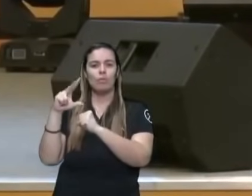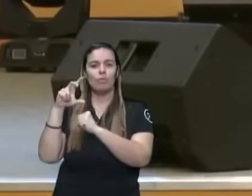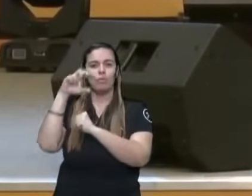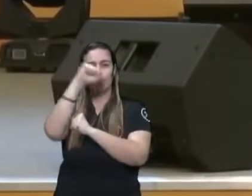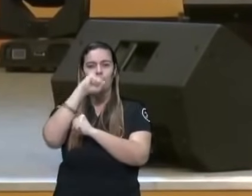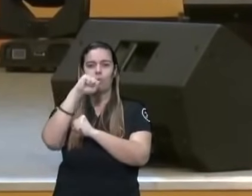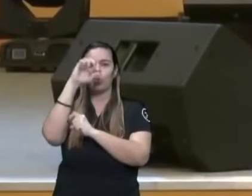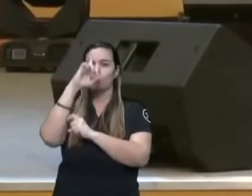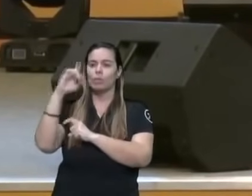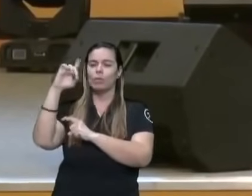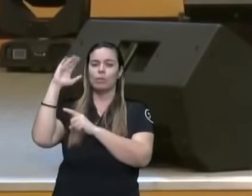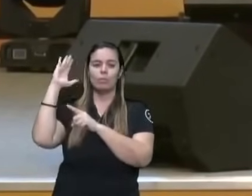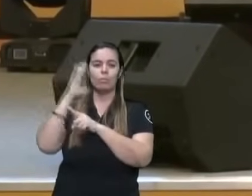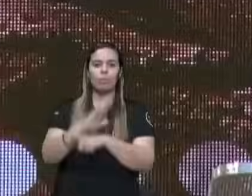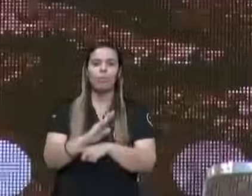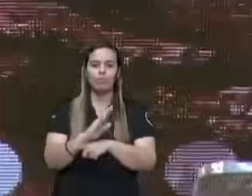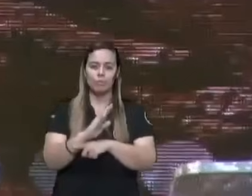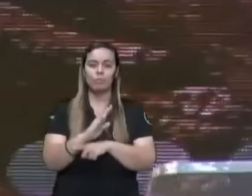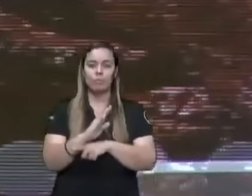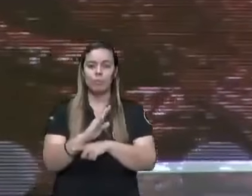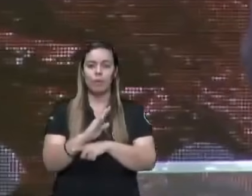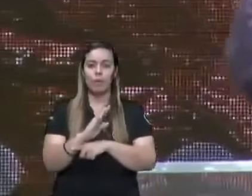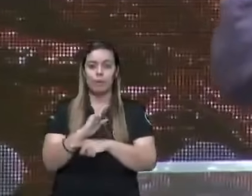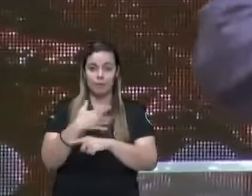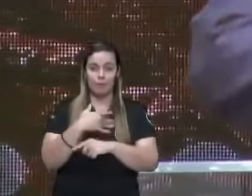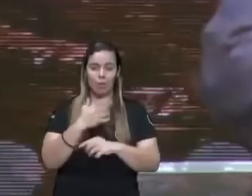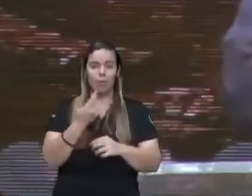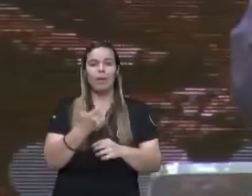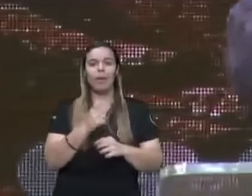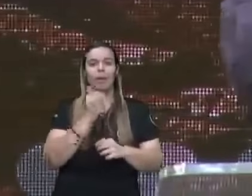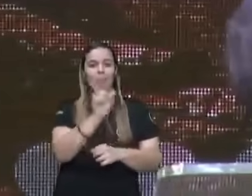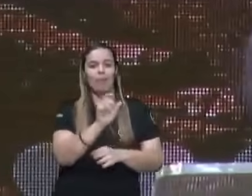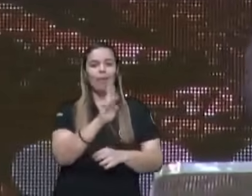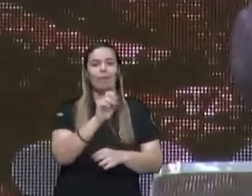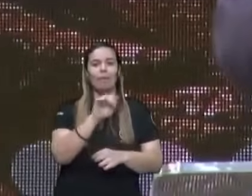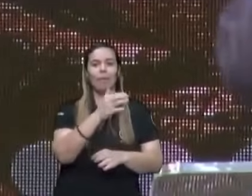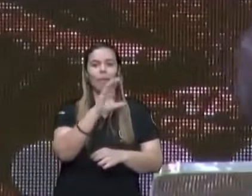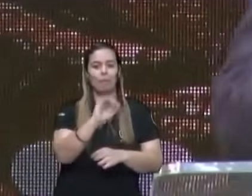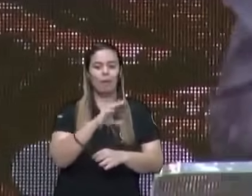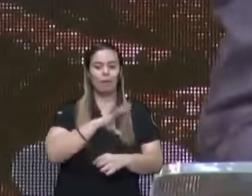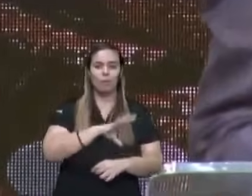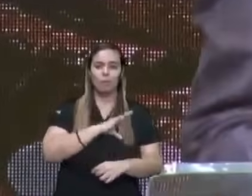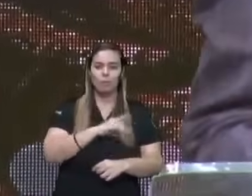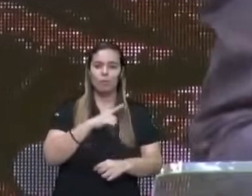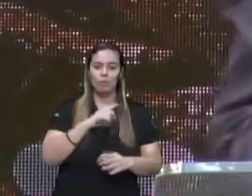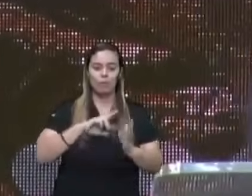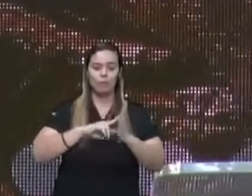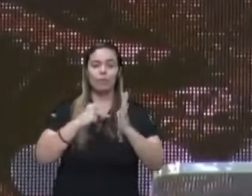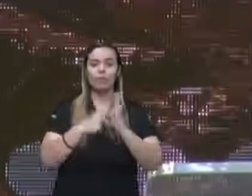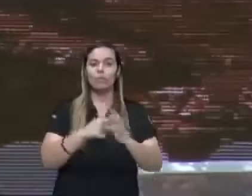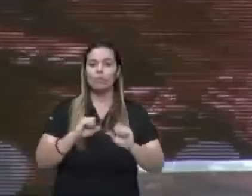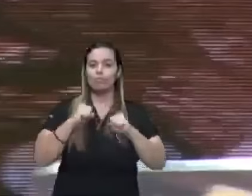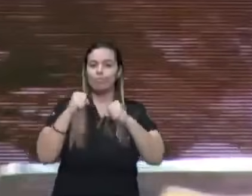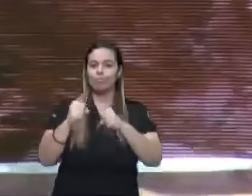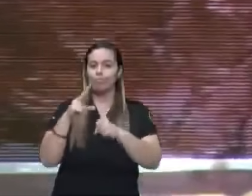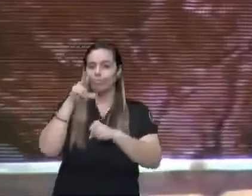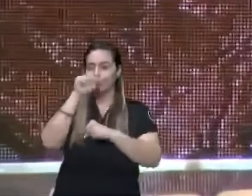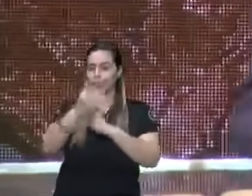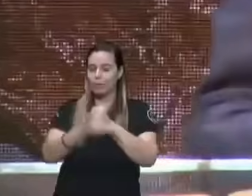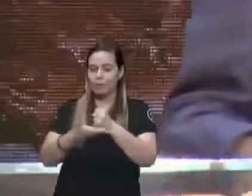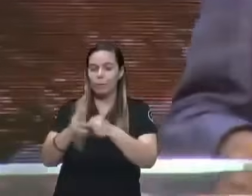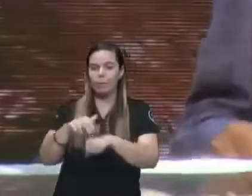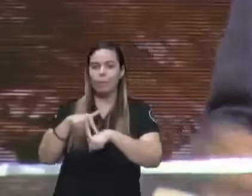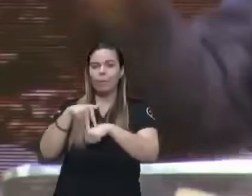mão, elevada é a tua destra, né? Braço aqui tem o sentido de força, poder e sustentação. Você